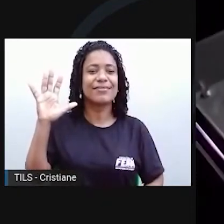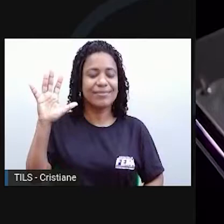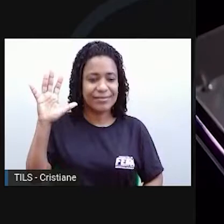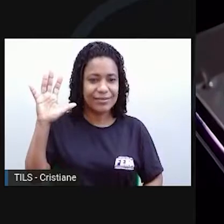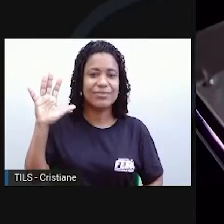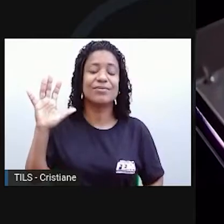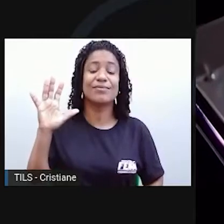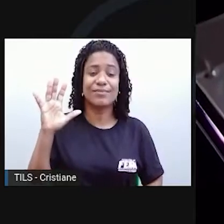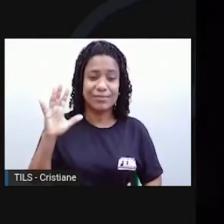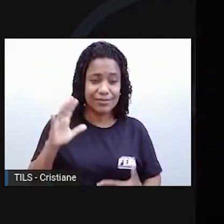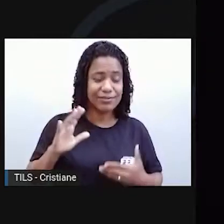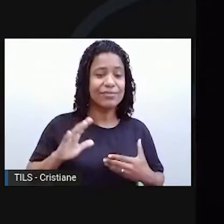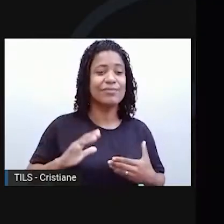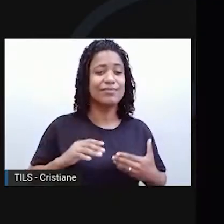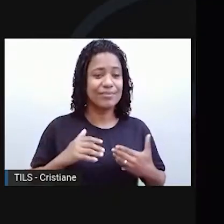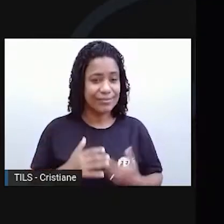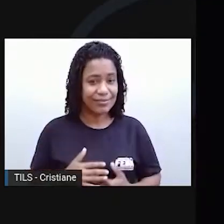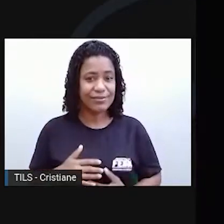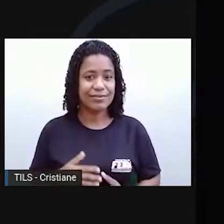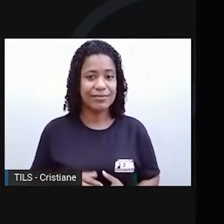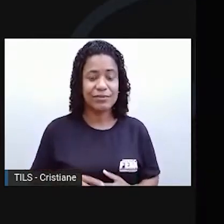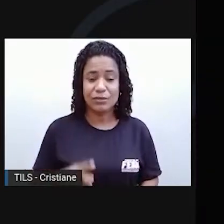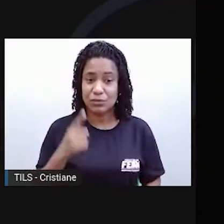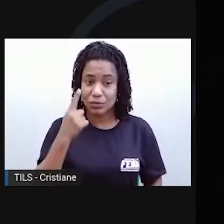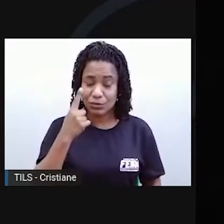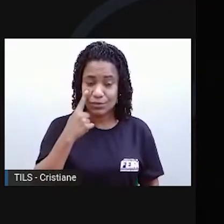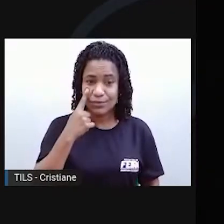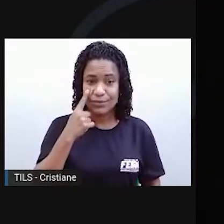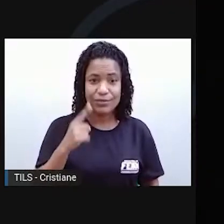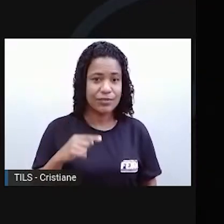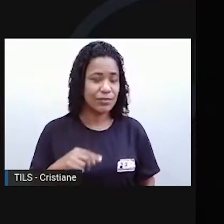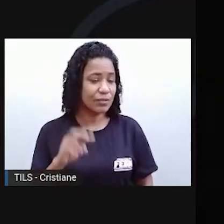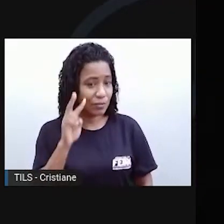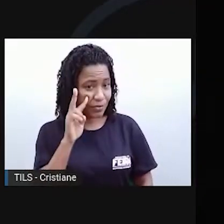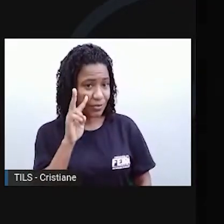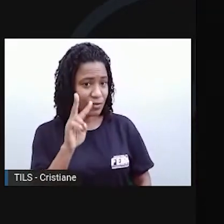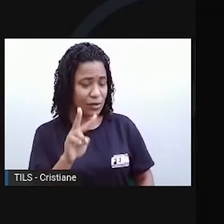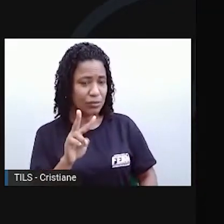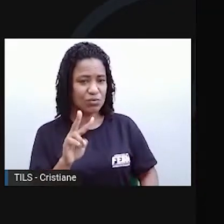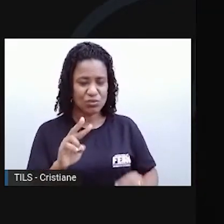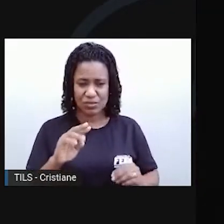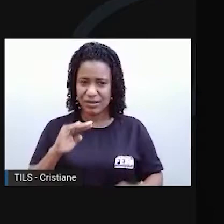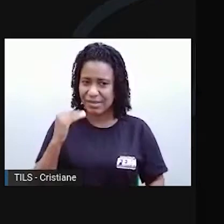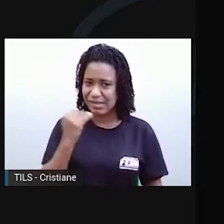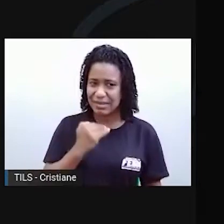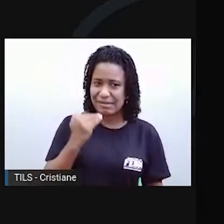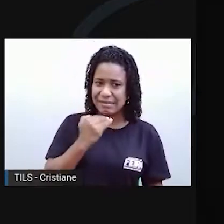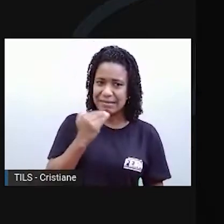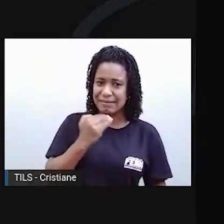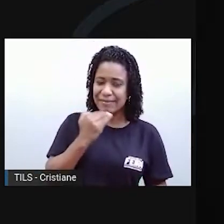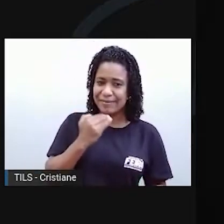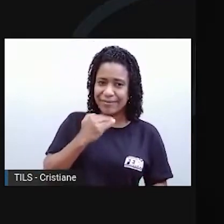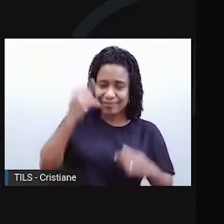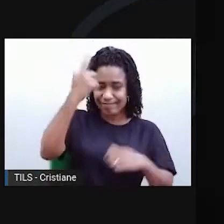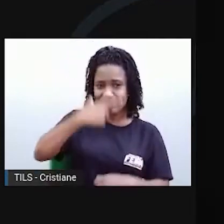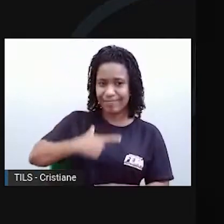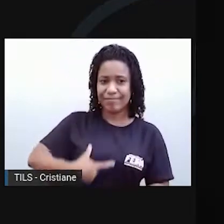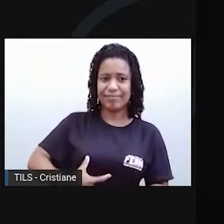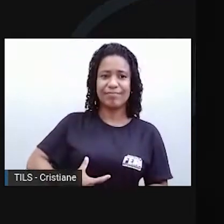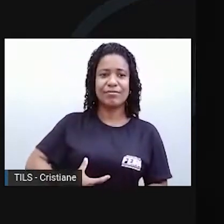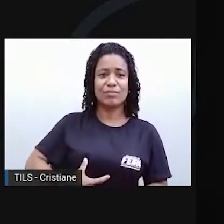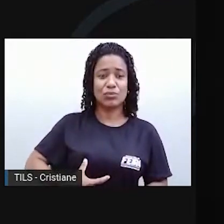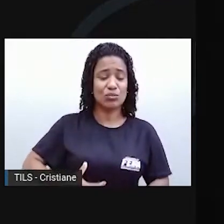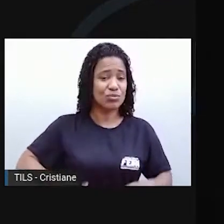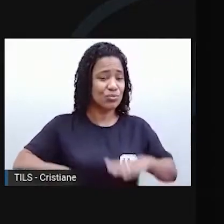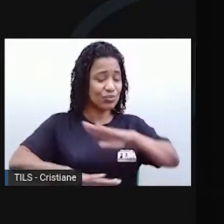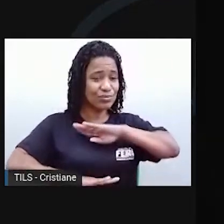do que esse corpo. Você molda em mim a culpa do imperfeito. Minha natureza pura é